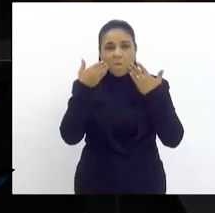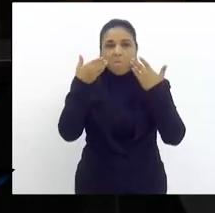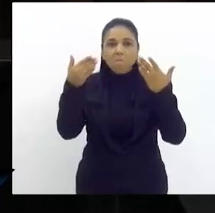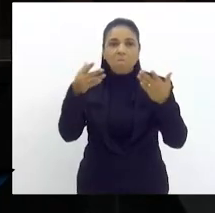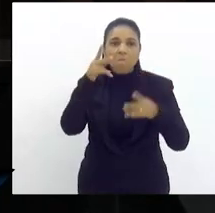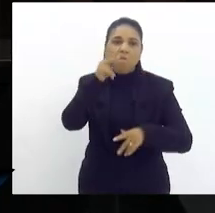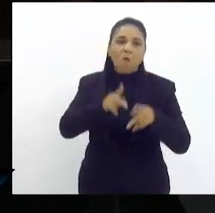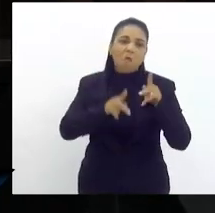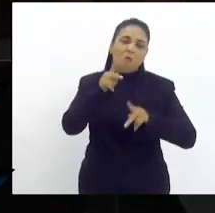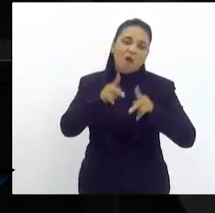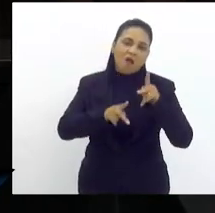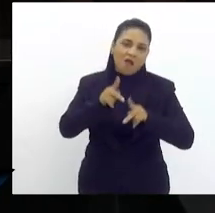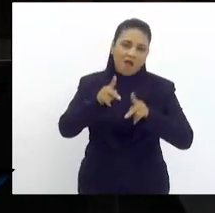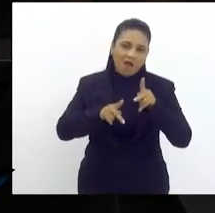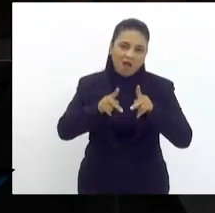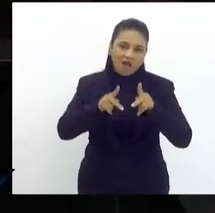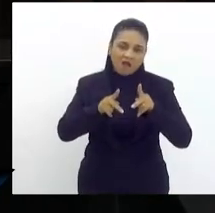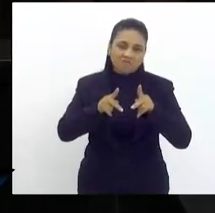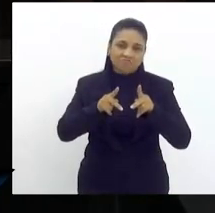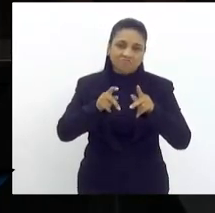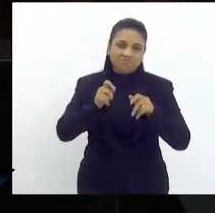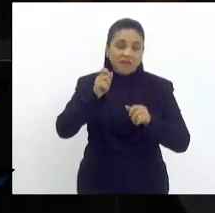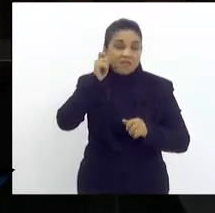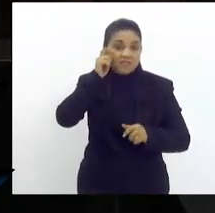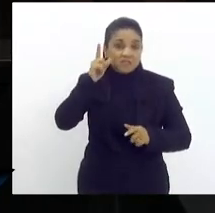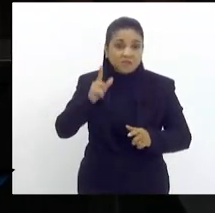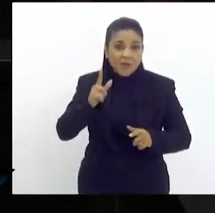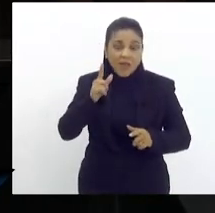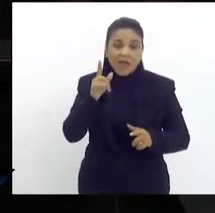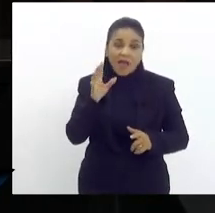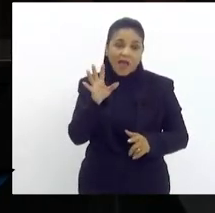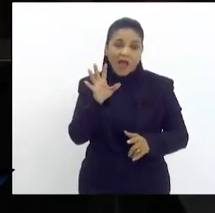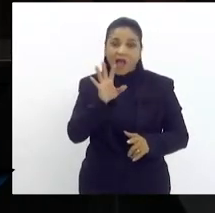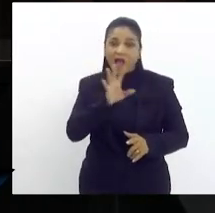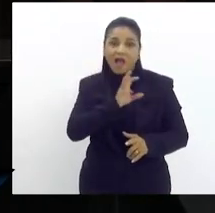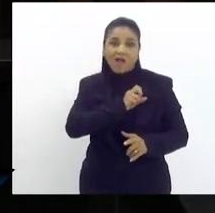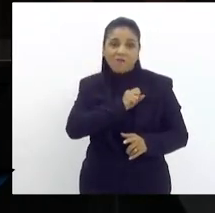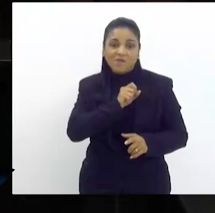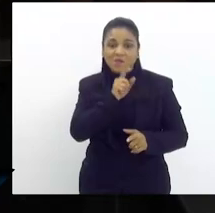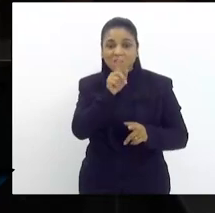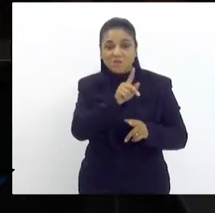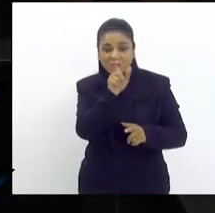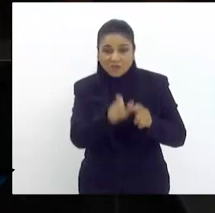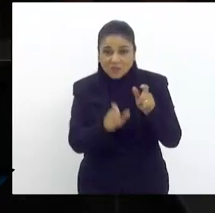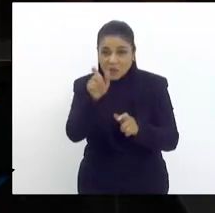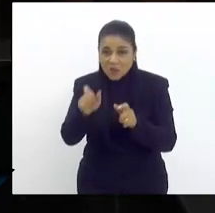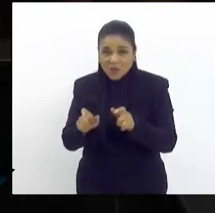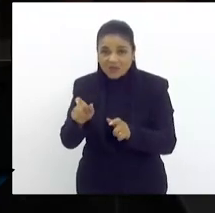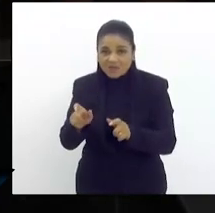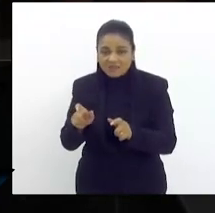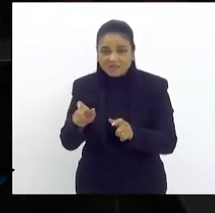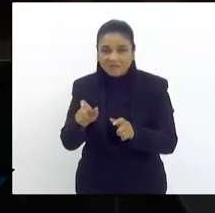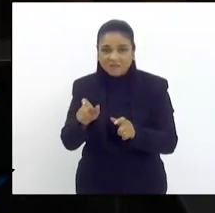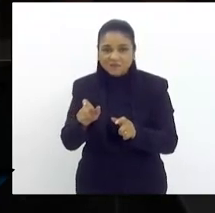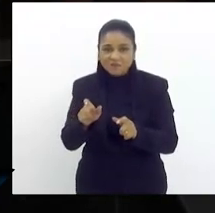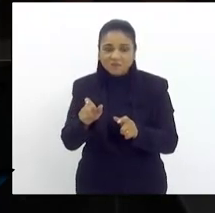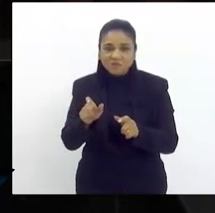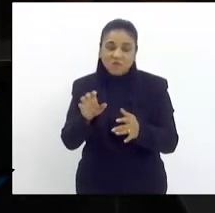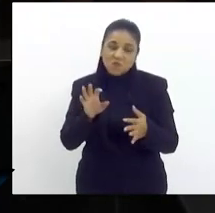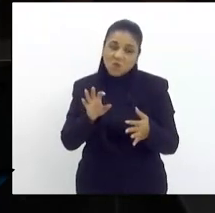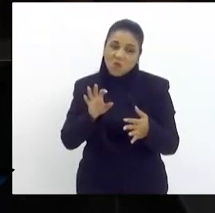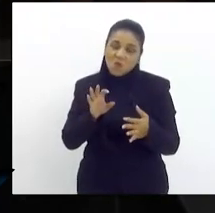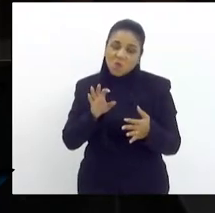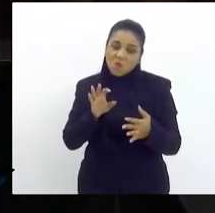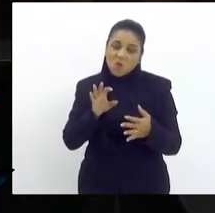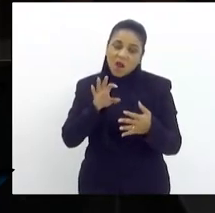desperta as paixões das pessoas na adesão ou na